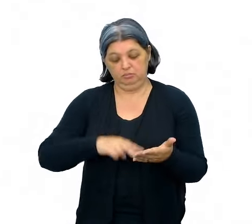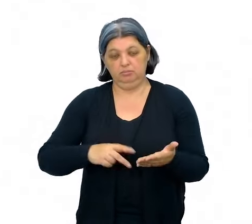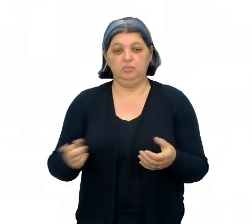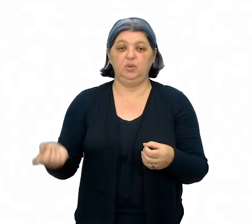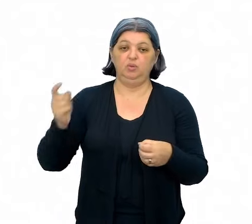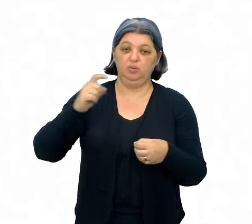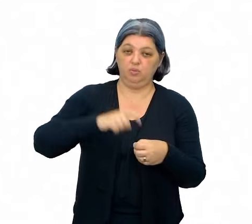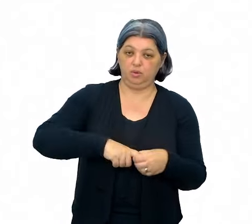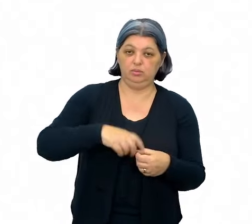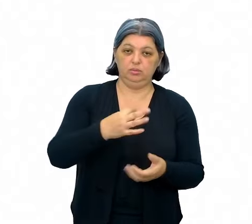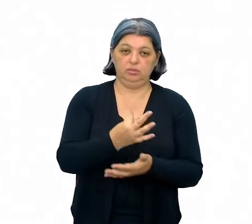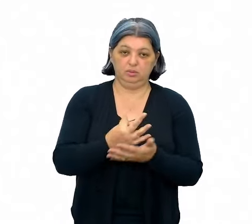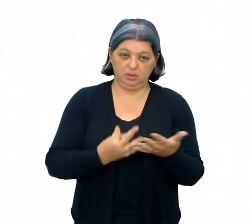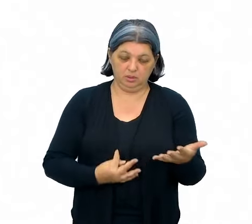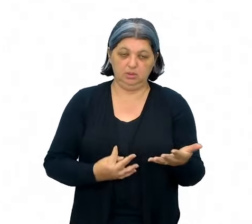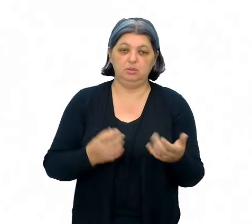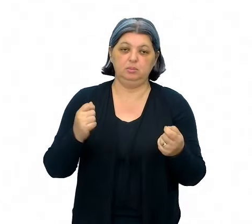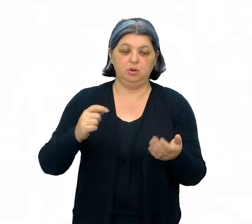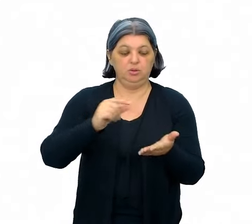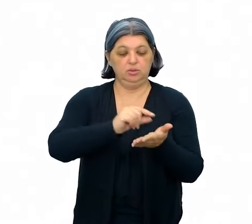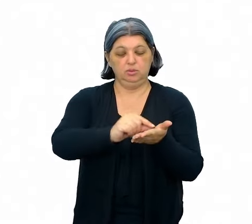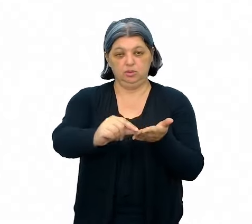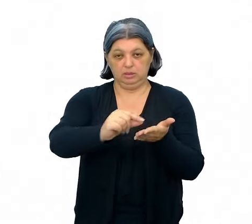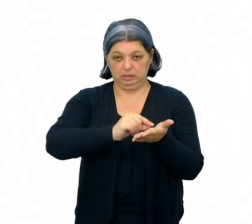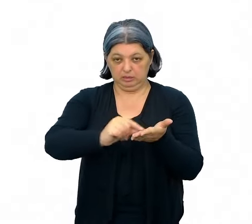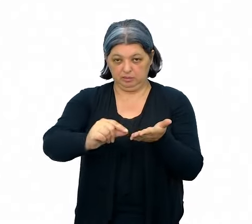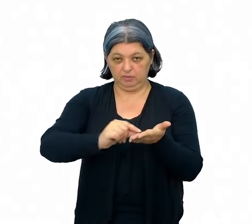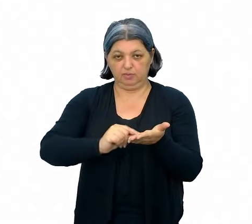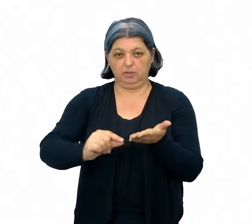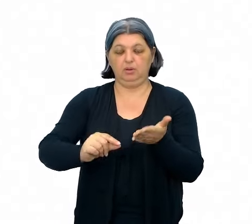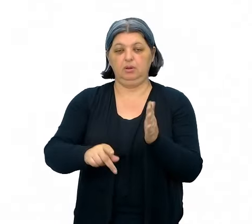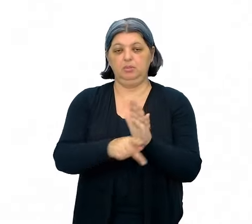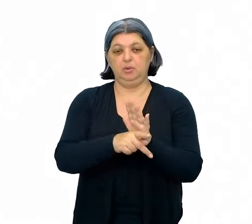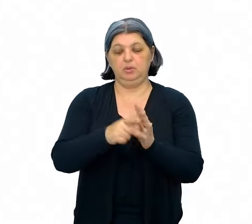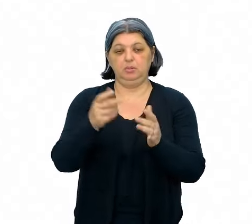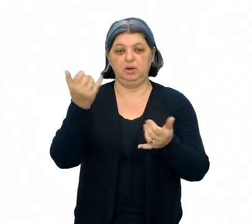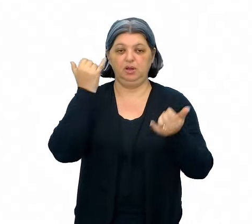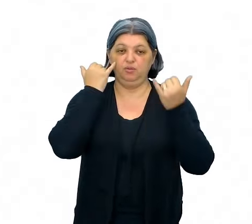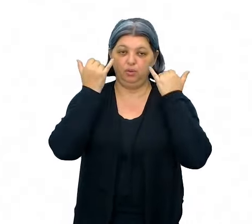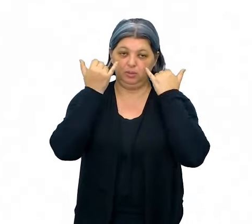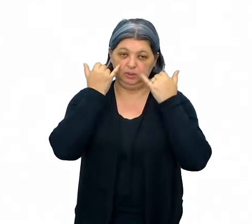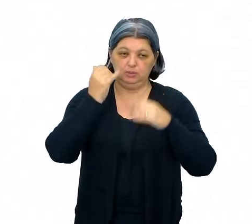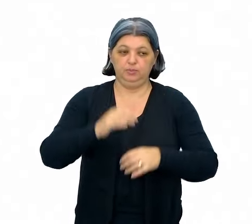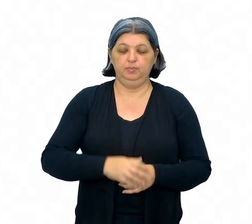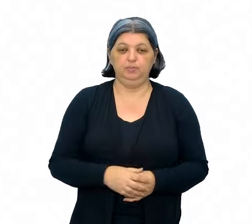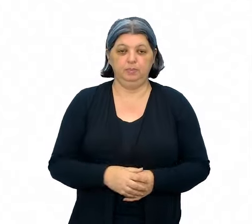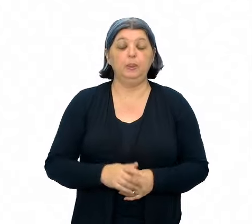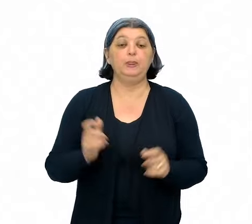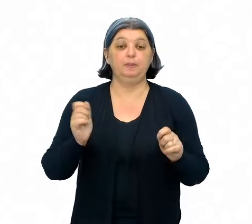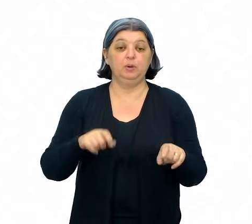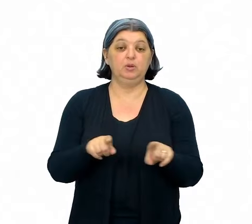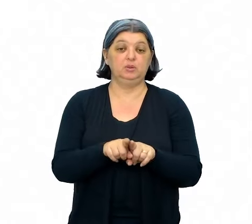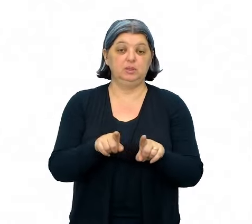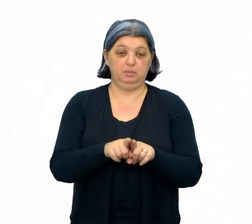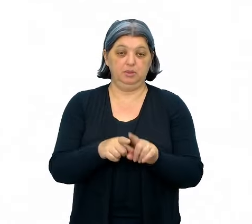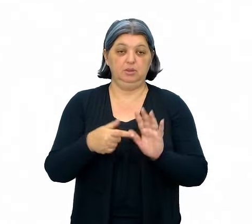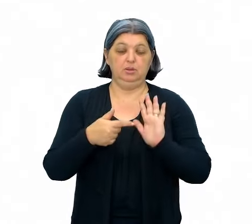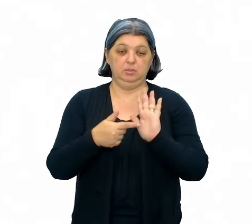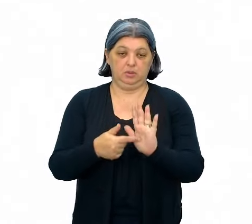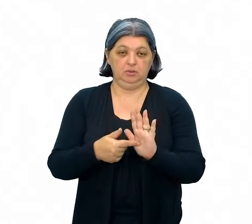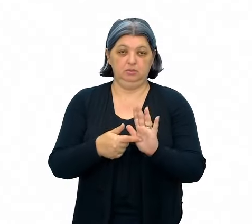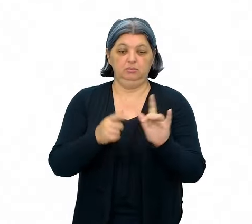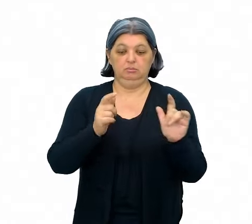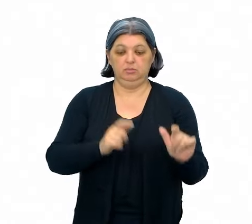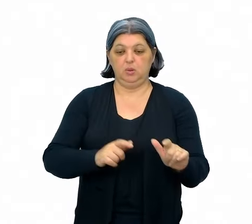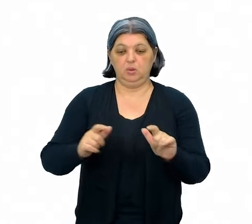volto no texto, eu posso grifar essa informação. Eu posso também fazer inferência